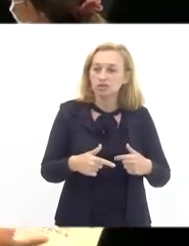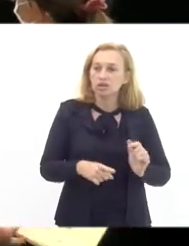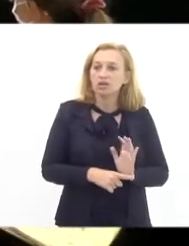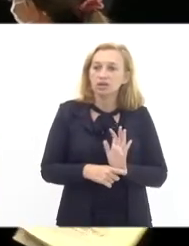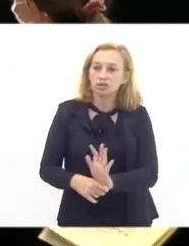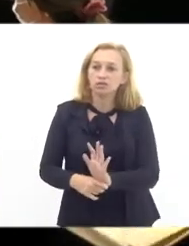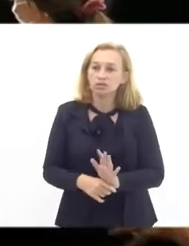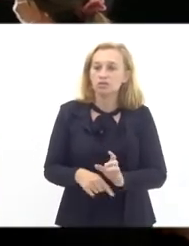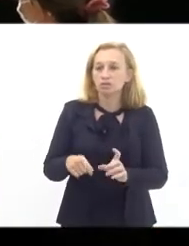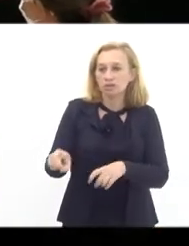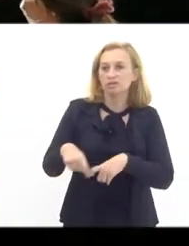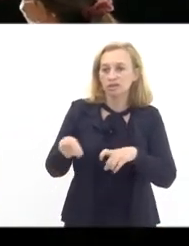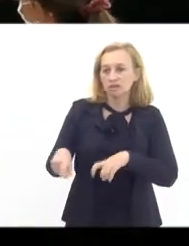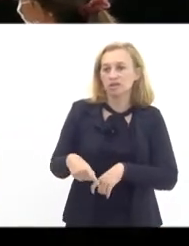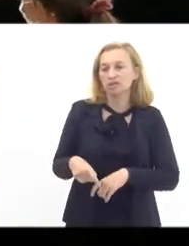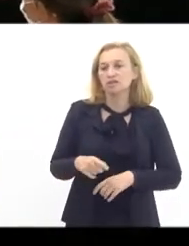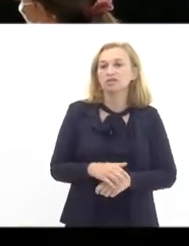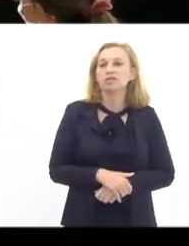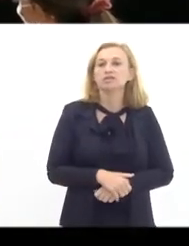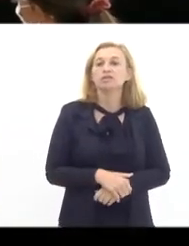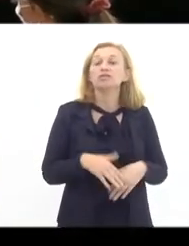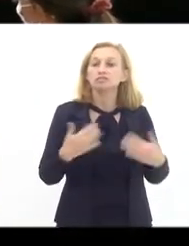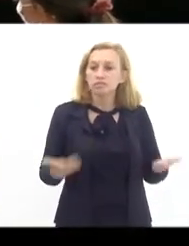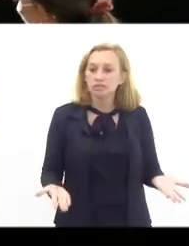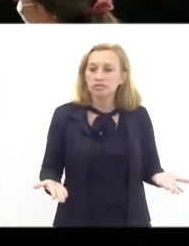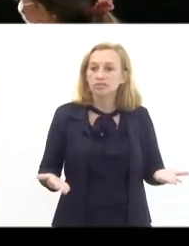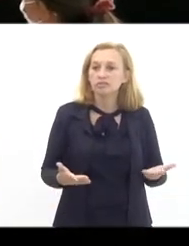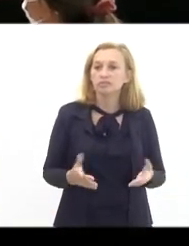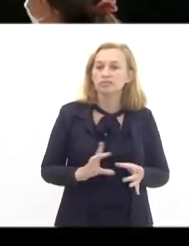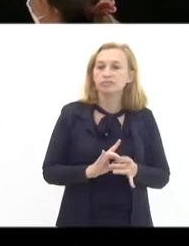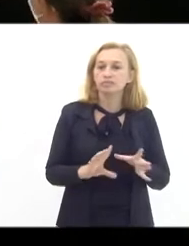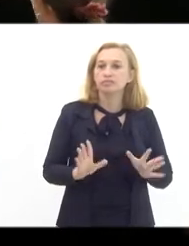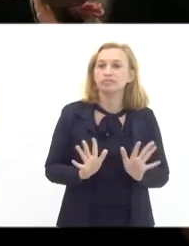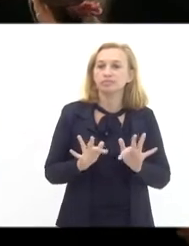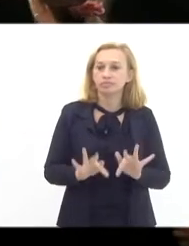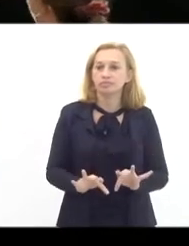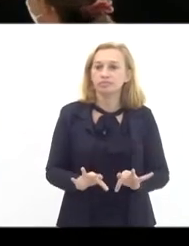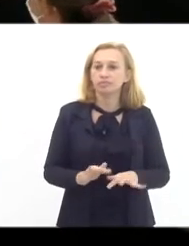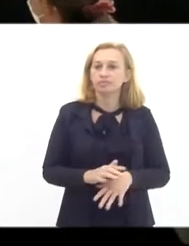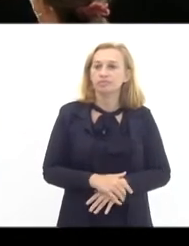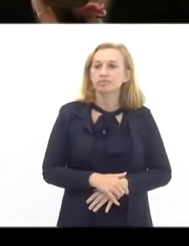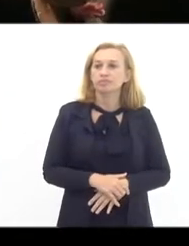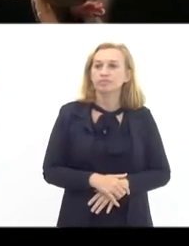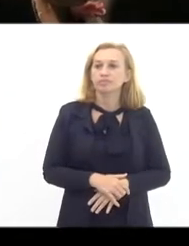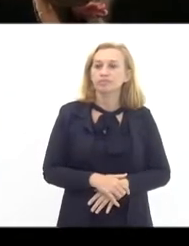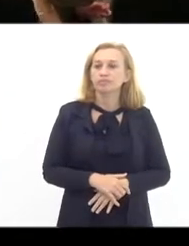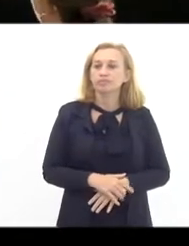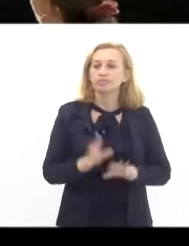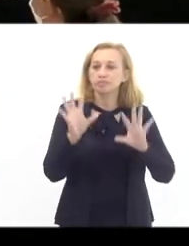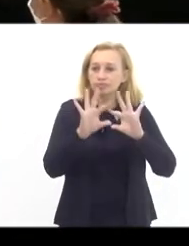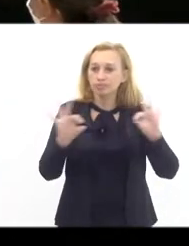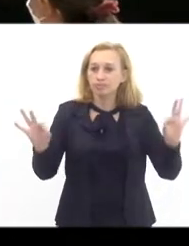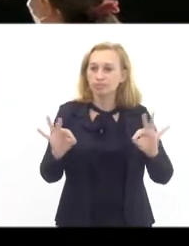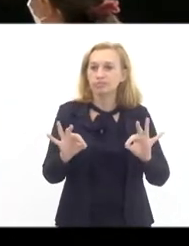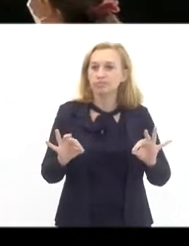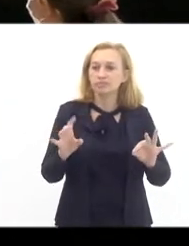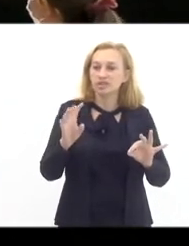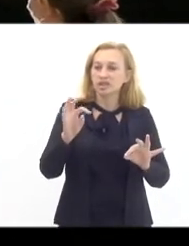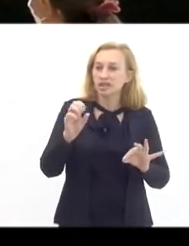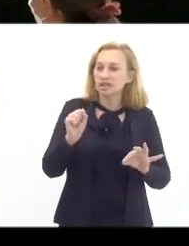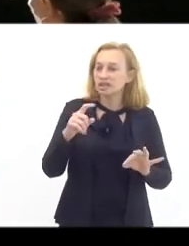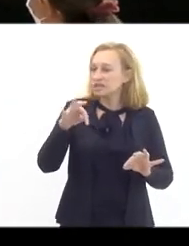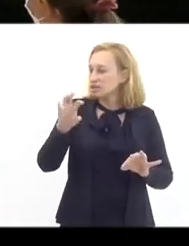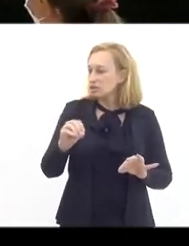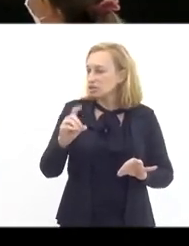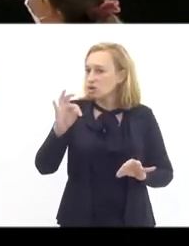defesa da Fazenda Colubandê. Então, eu deixo aqui para terminar uma frase do Santo Agostinho, né? Eu